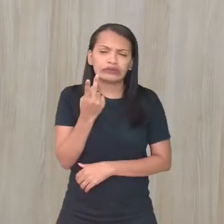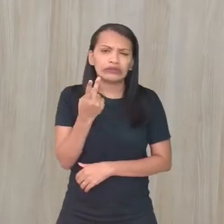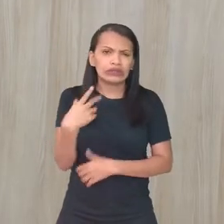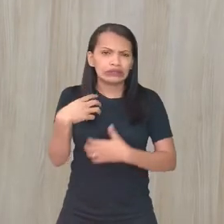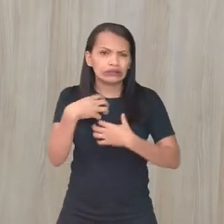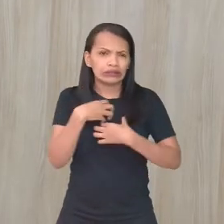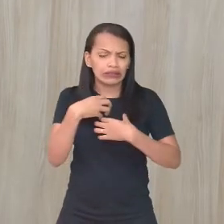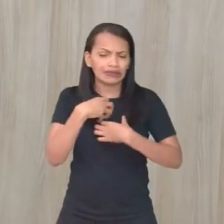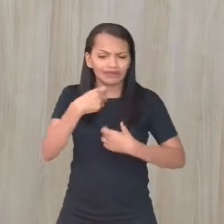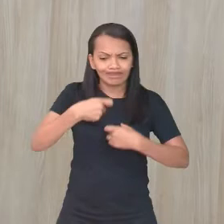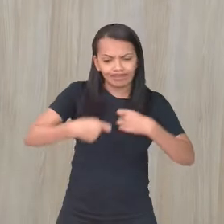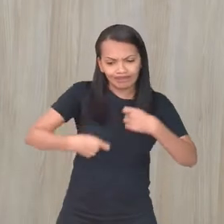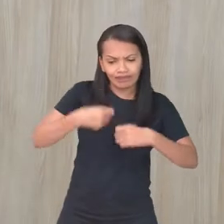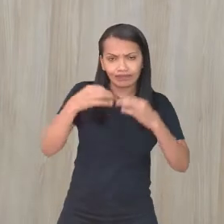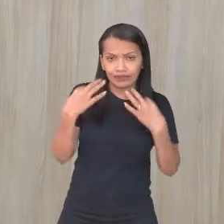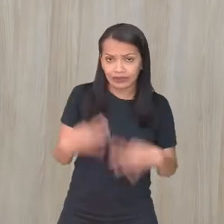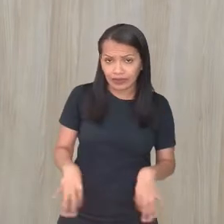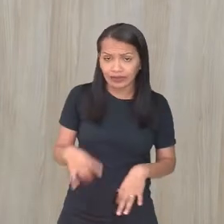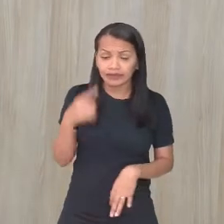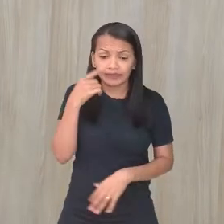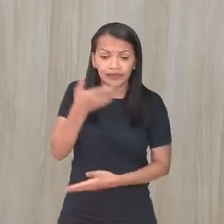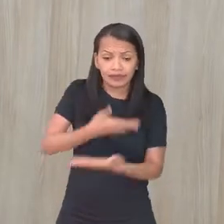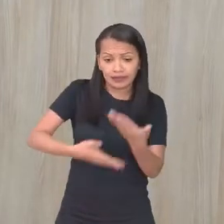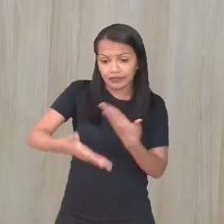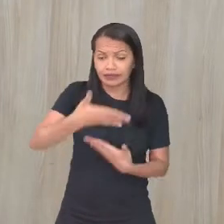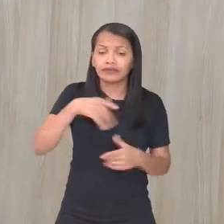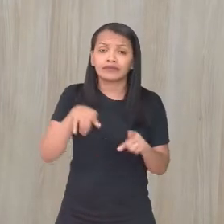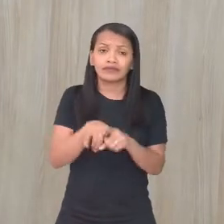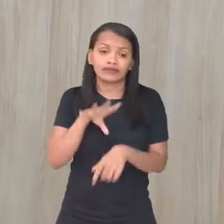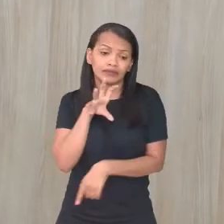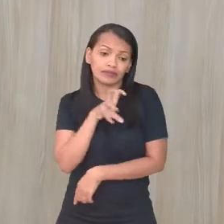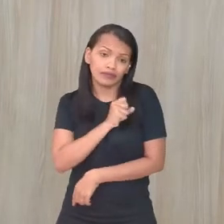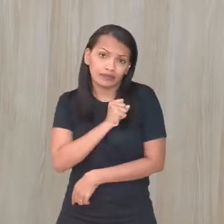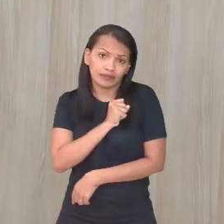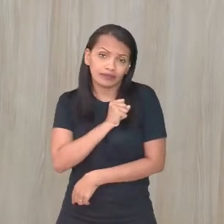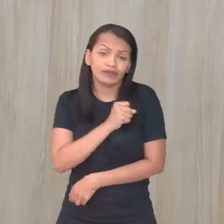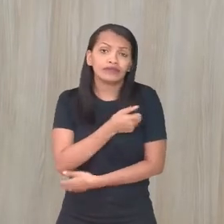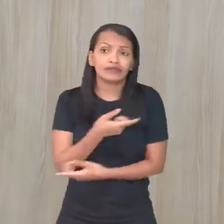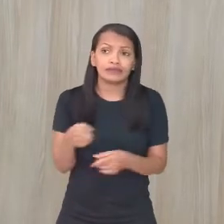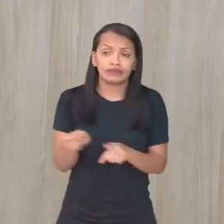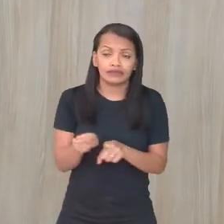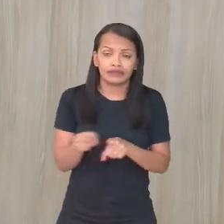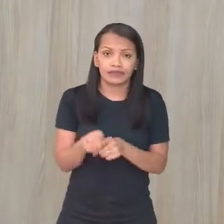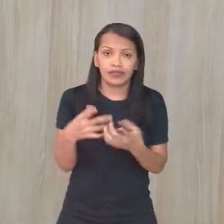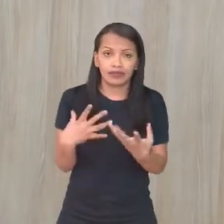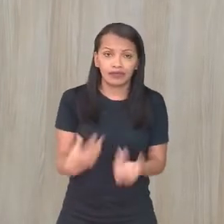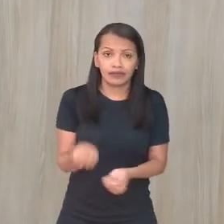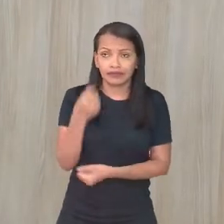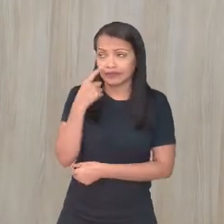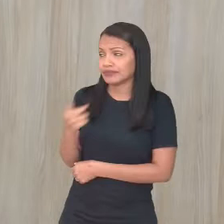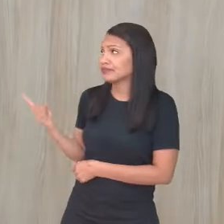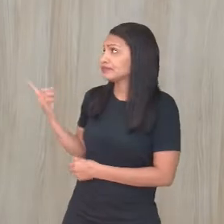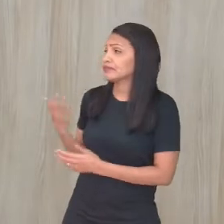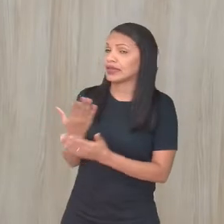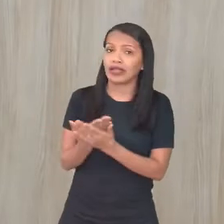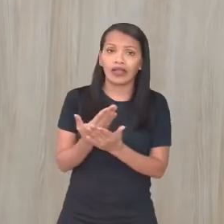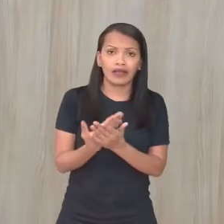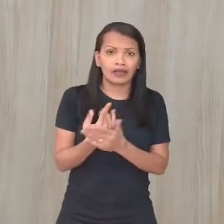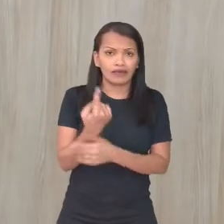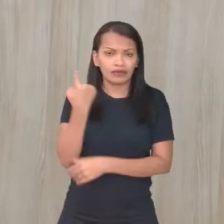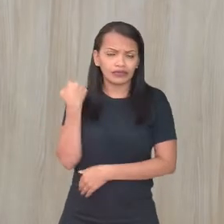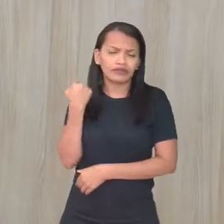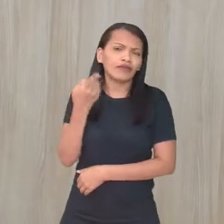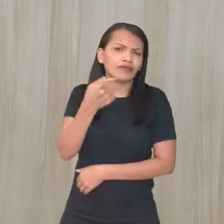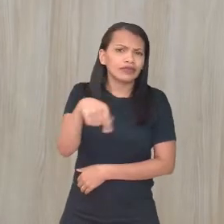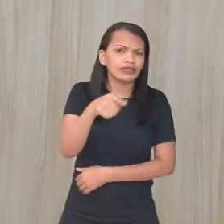se relacionar afetivamente, sexualmente e amorosamente. Vamos lá. Então, na nossa aula passada, caso você tenha